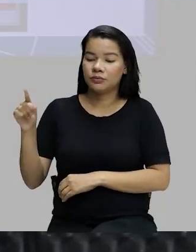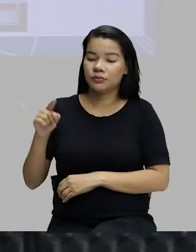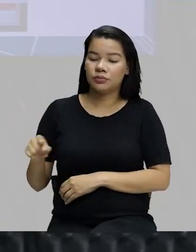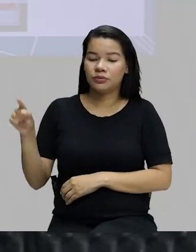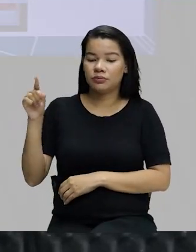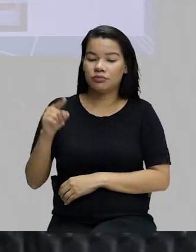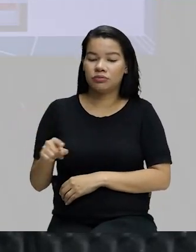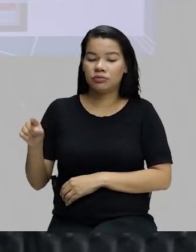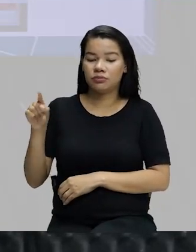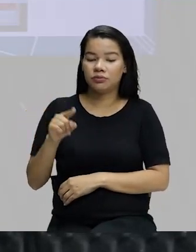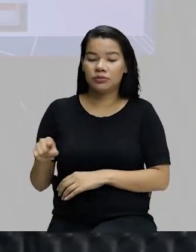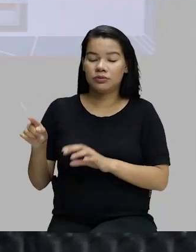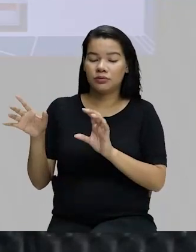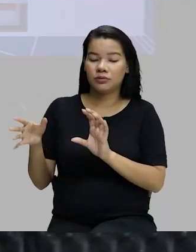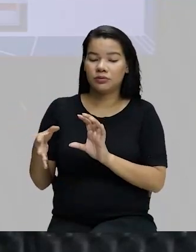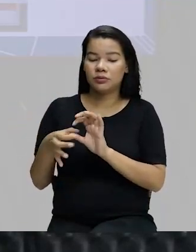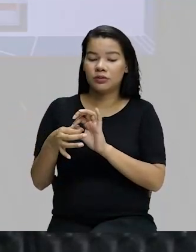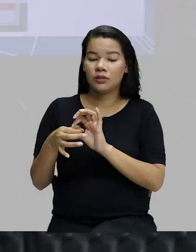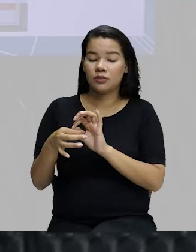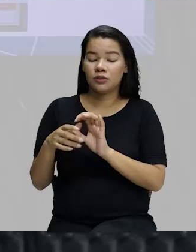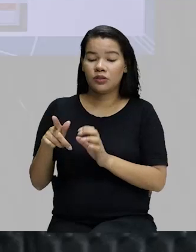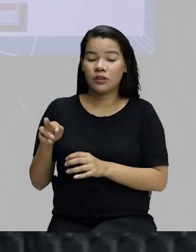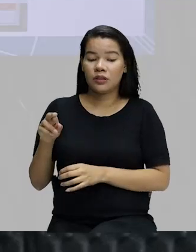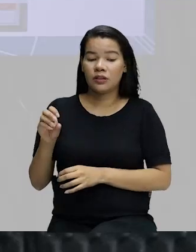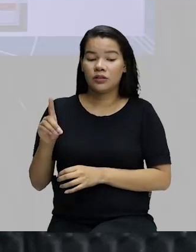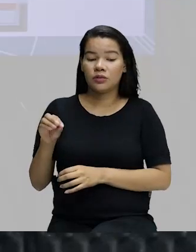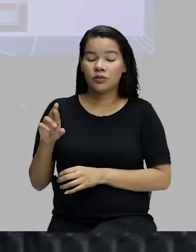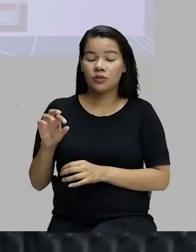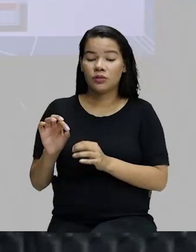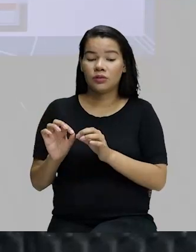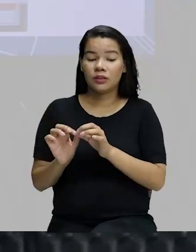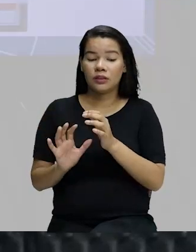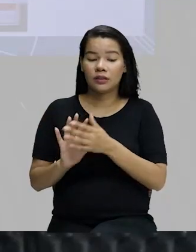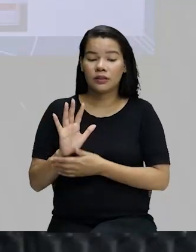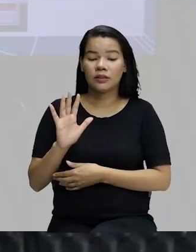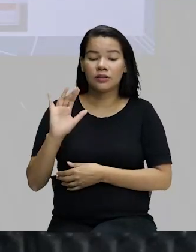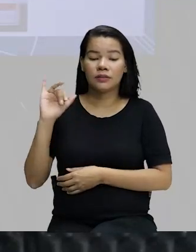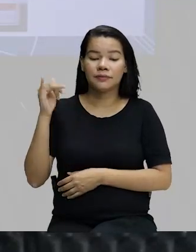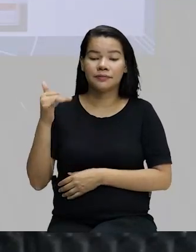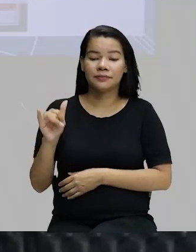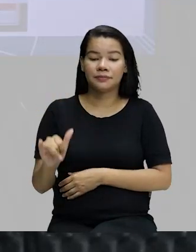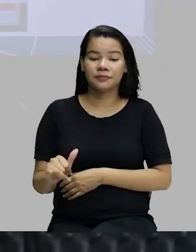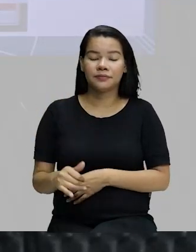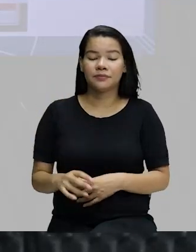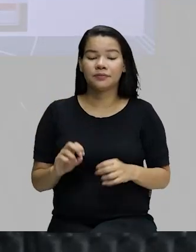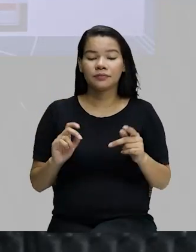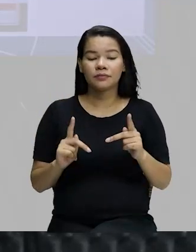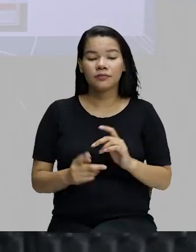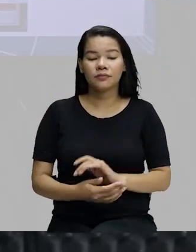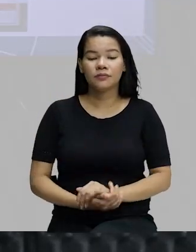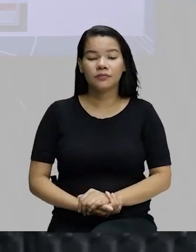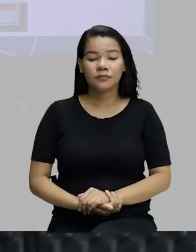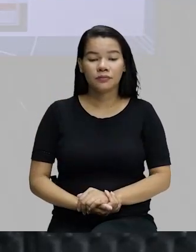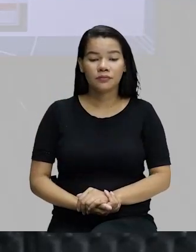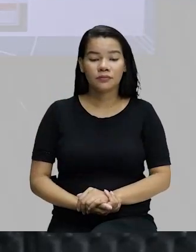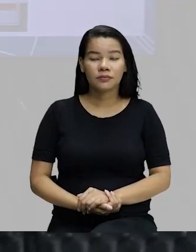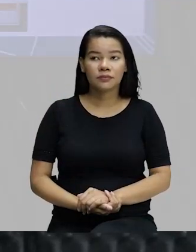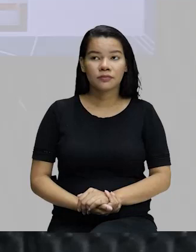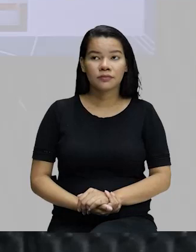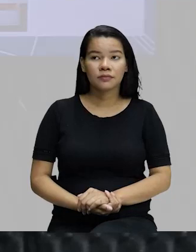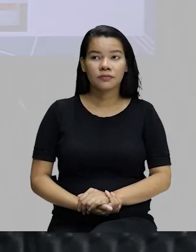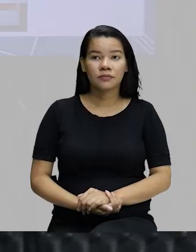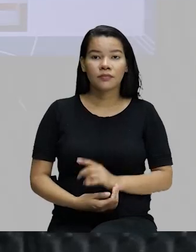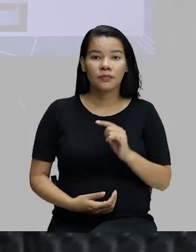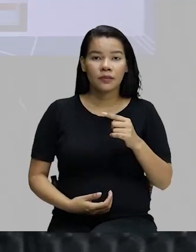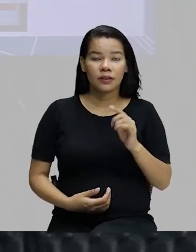ao gerador, que vai produzir a corrente elétrica, a energia elétrica, certo?